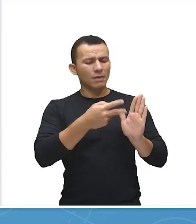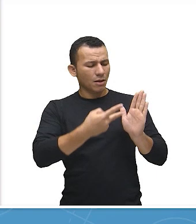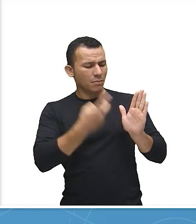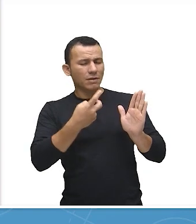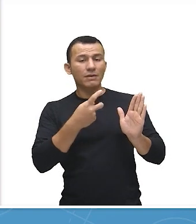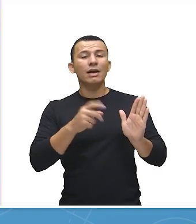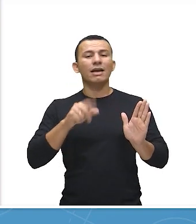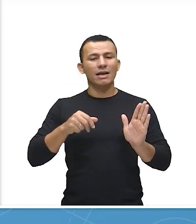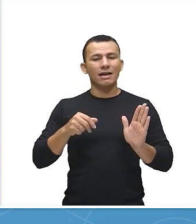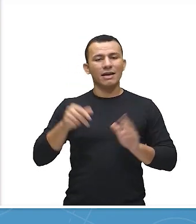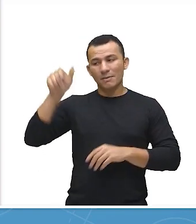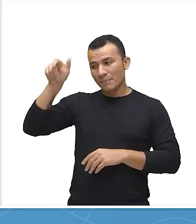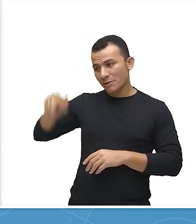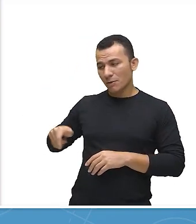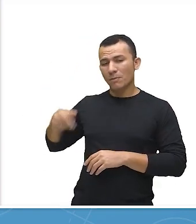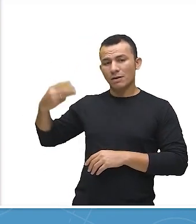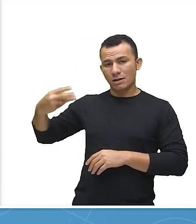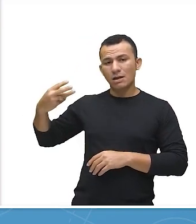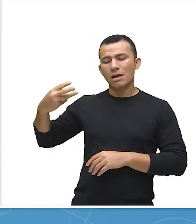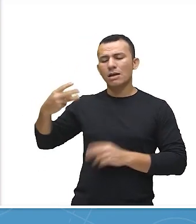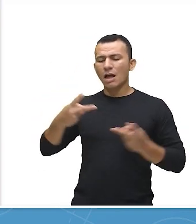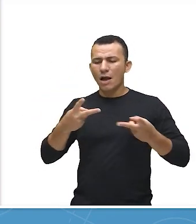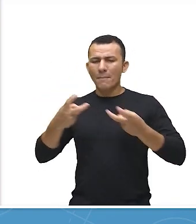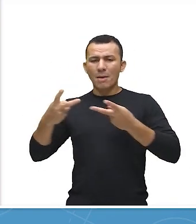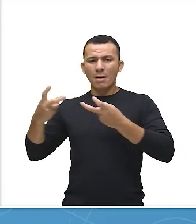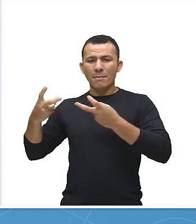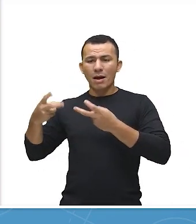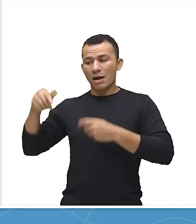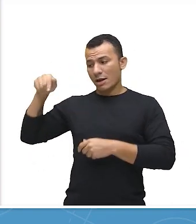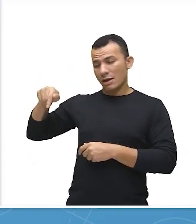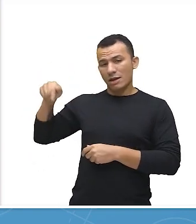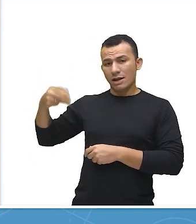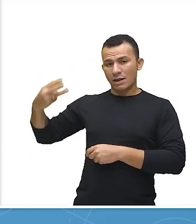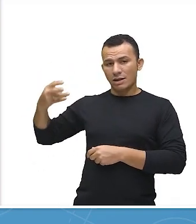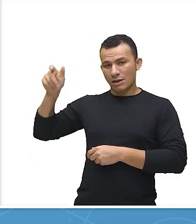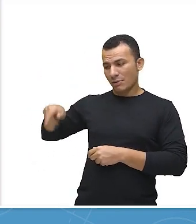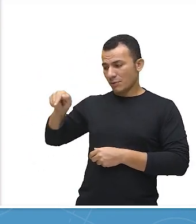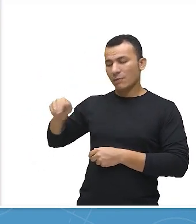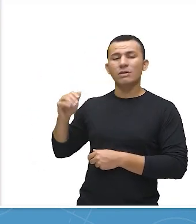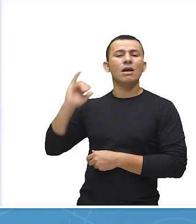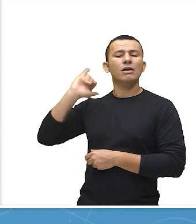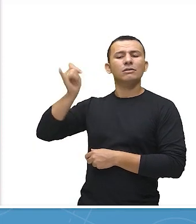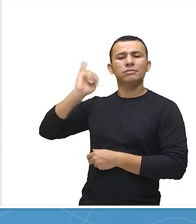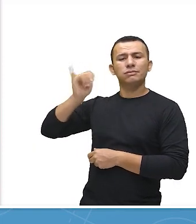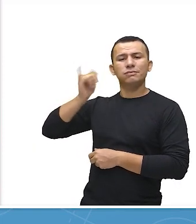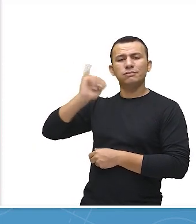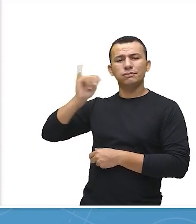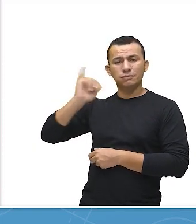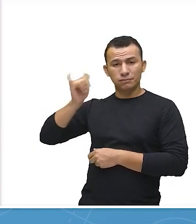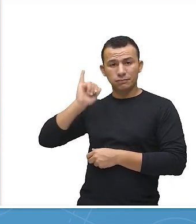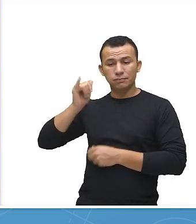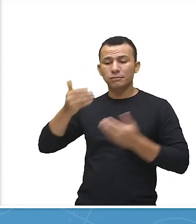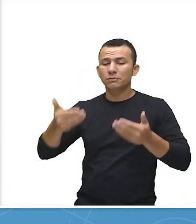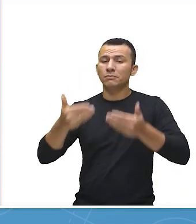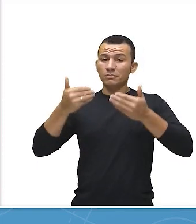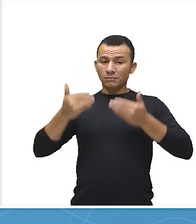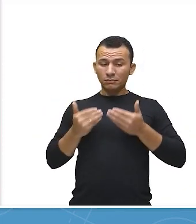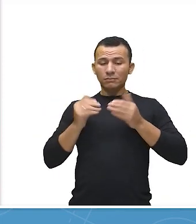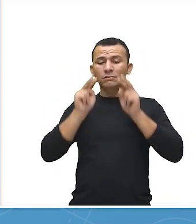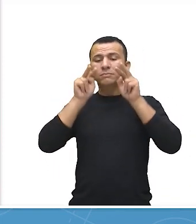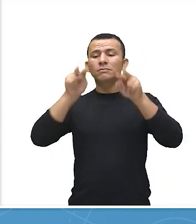apenas observava-o, sem dar um pio. Perguntou o vendedor. Então, o vendedor, ele,